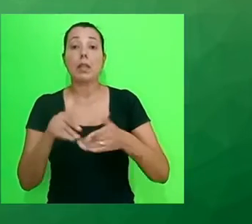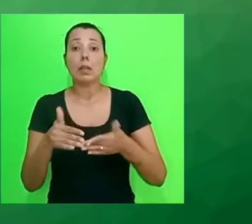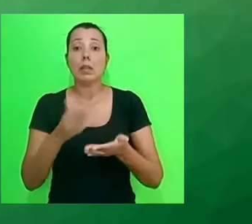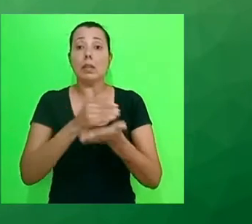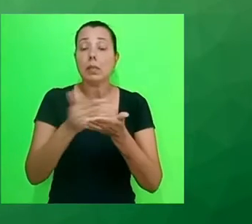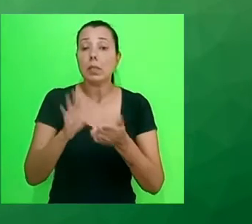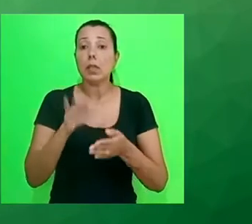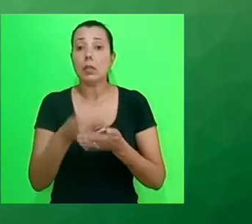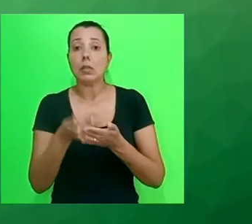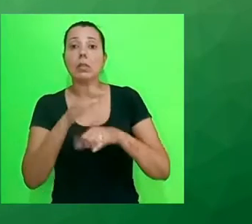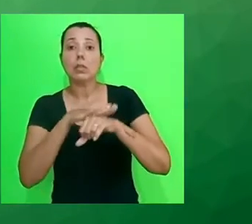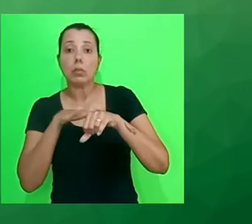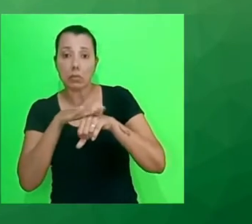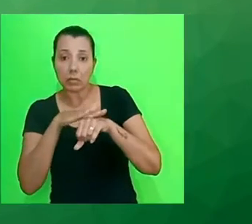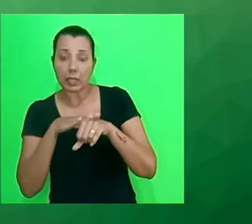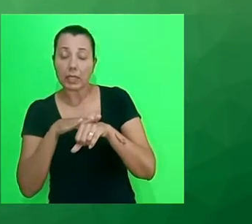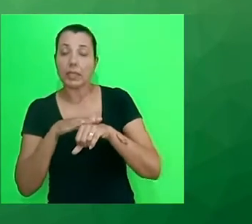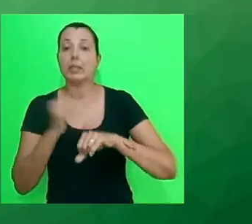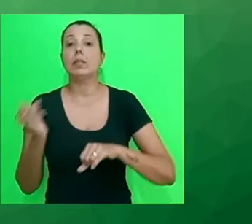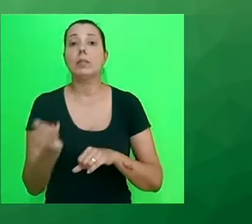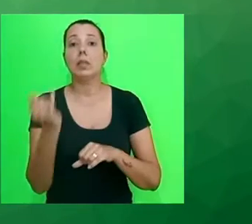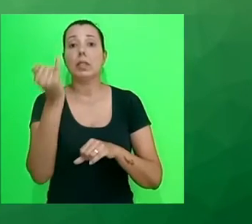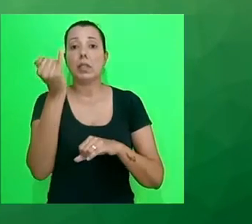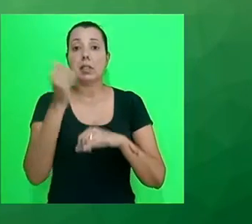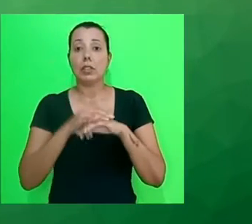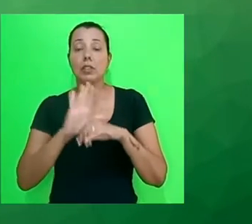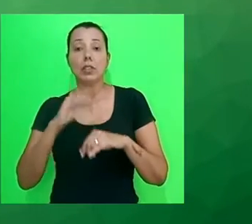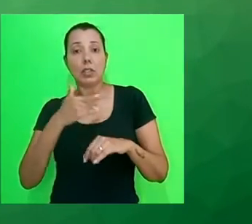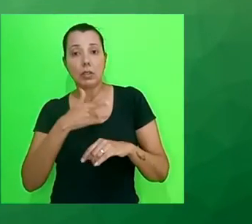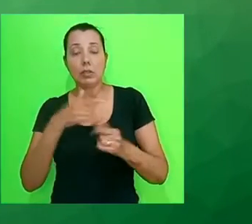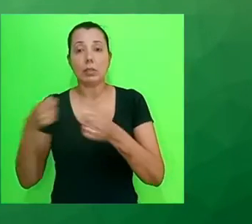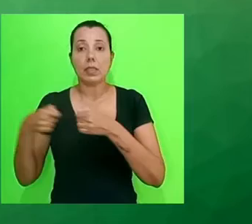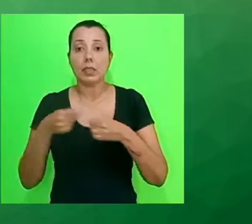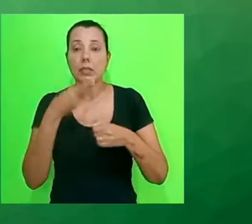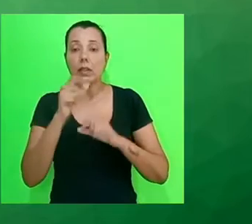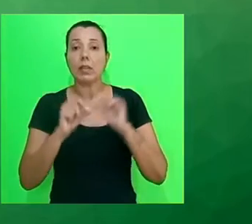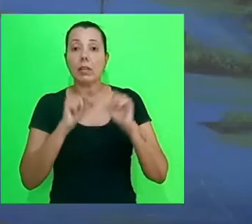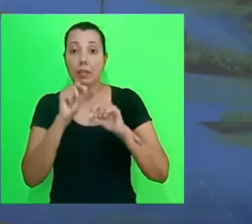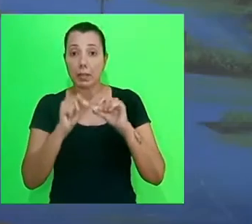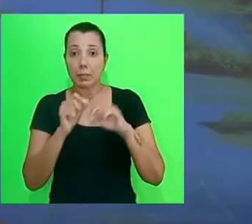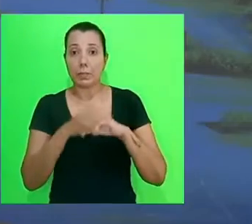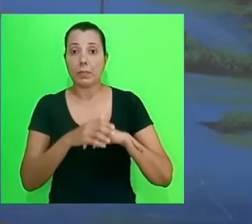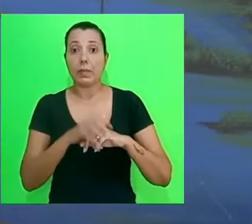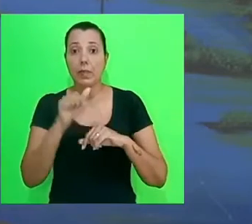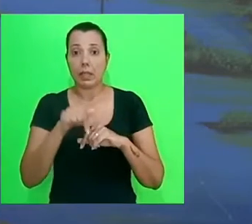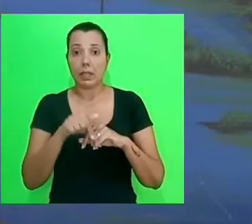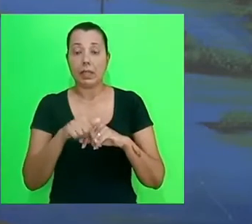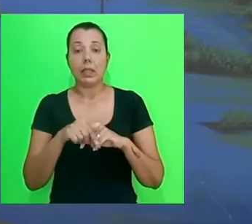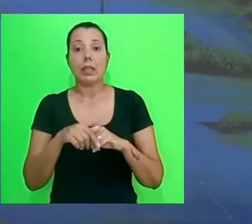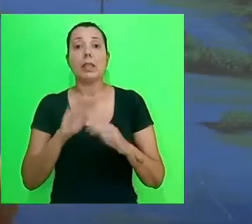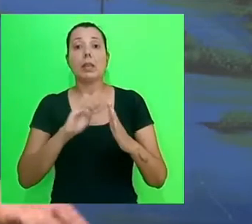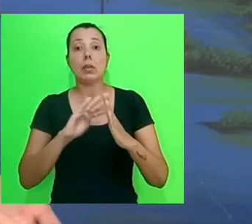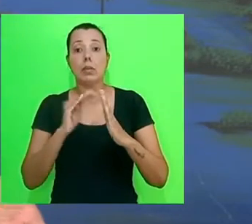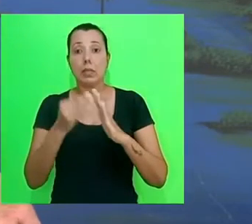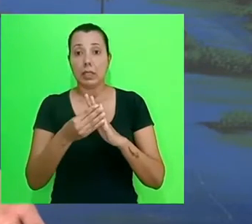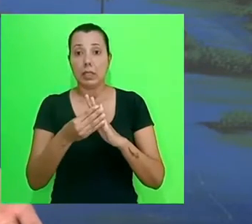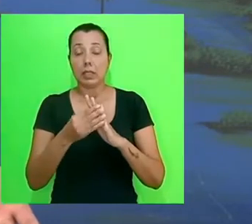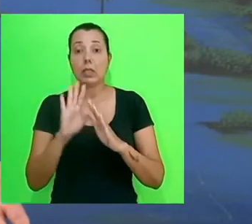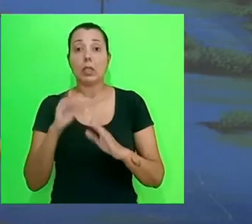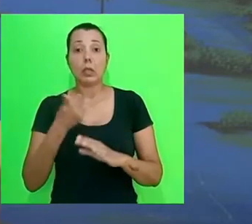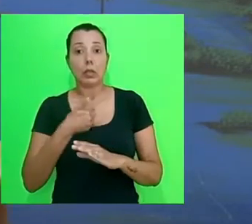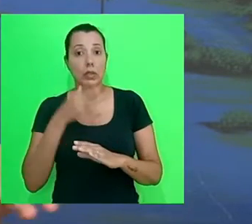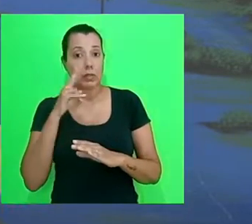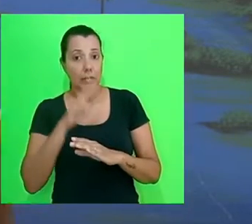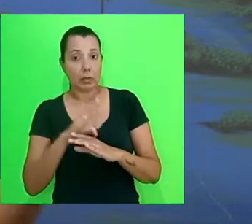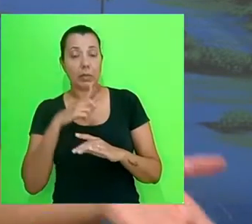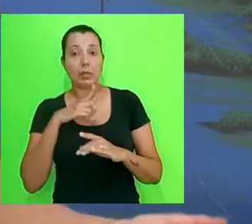né, que é tão importante e a gente precisa falar mais sobre isso aqui durante a quarentena, a gente viu que o número de violência, né,